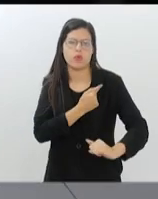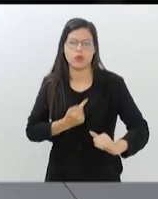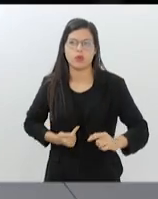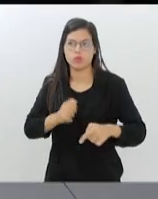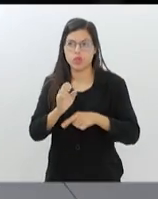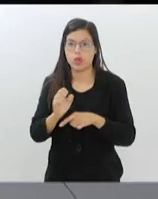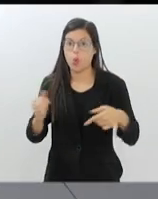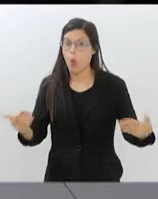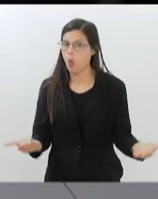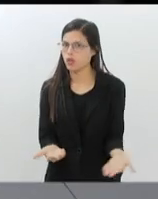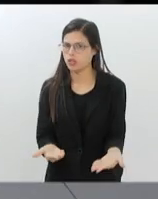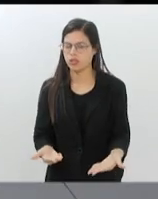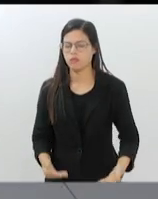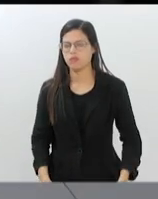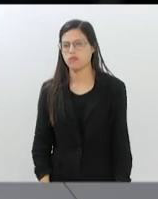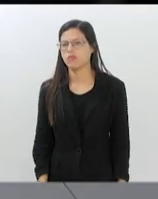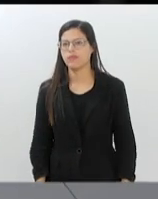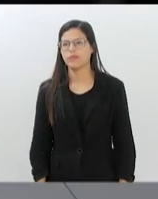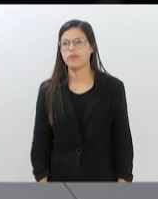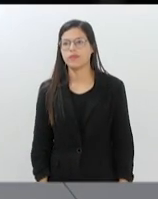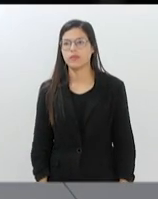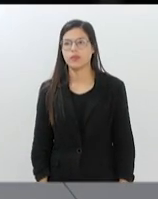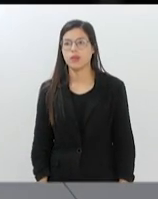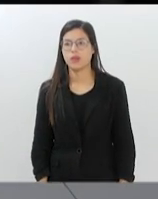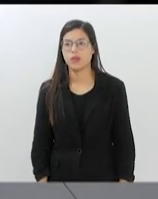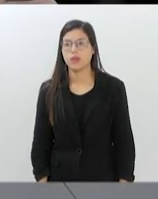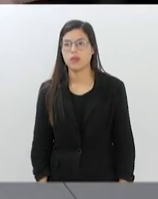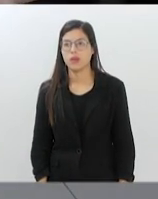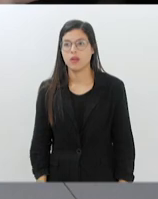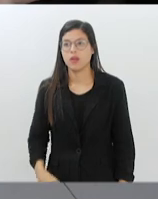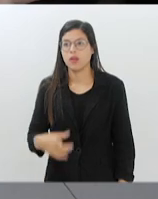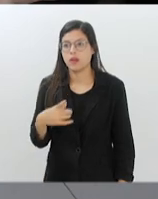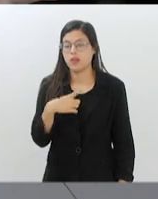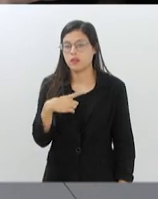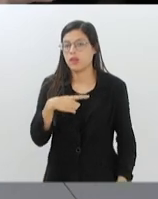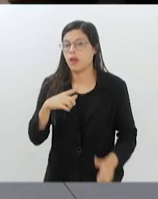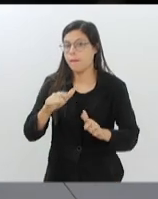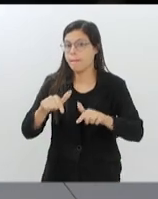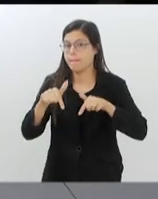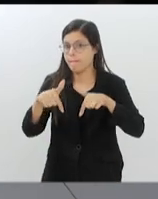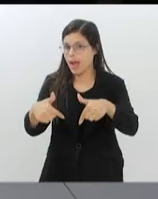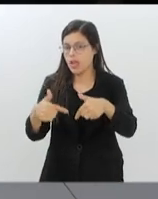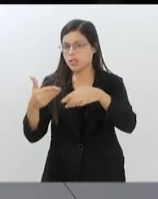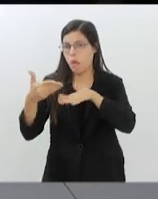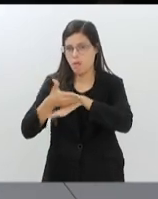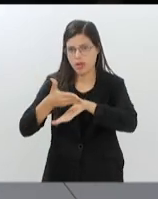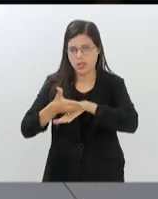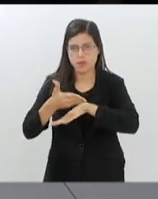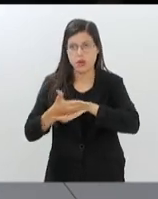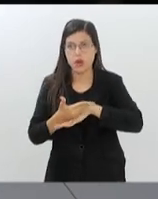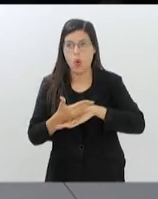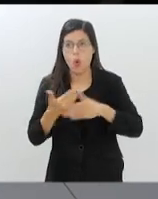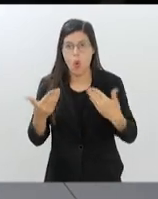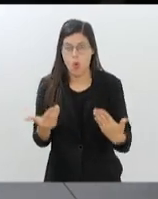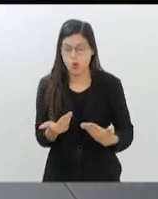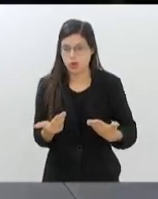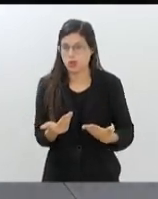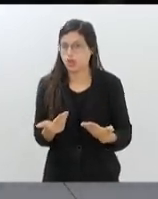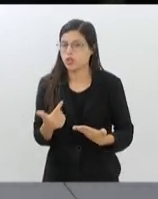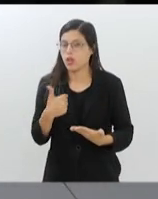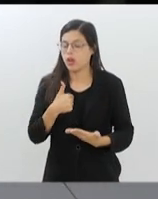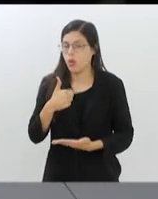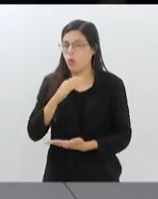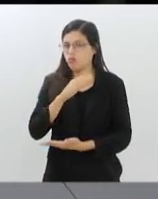nós temos a publicidade do Governo do Estado uma atuação participativa Deputado hoje eu sou o coorden da área